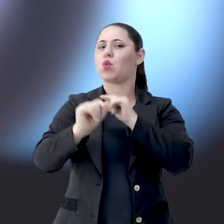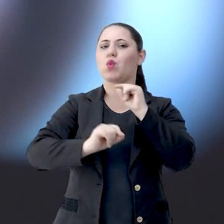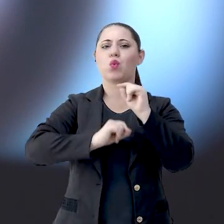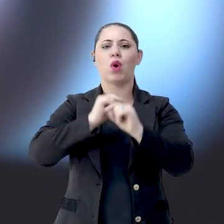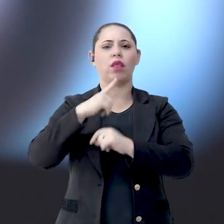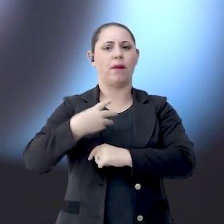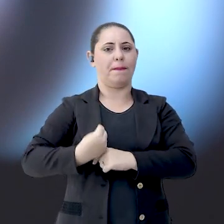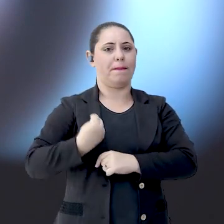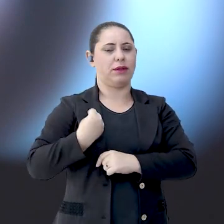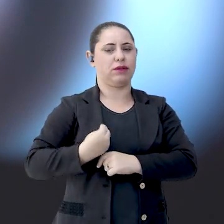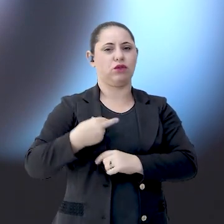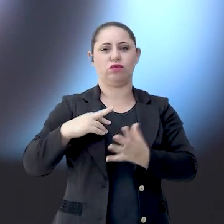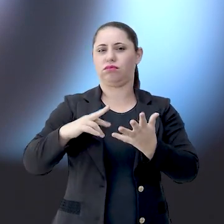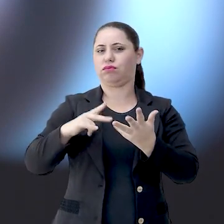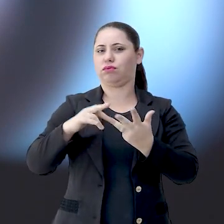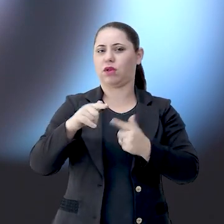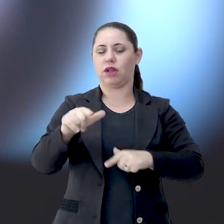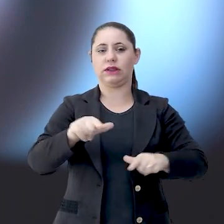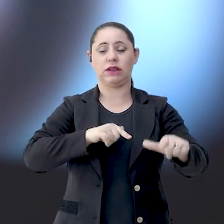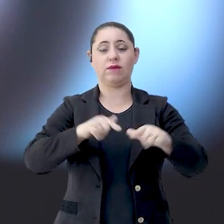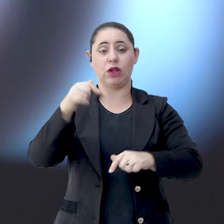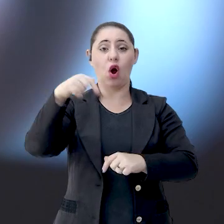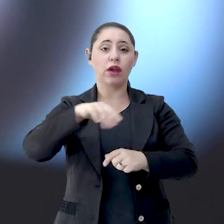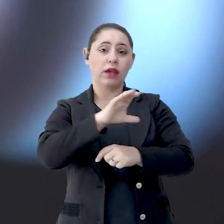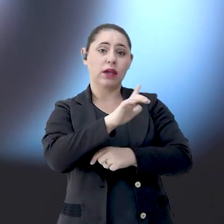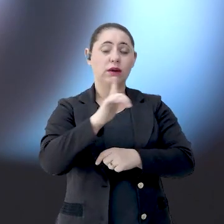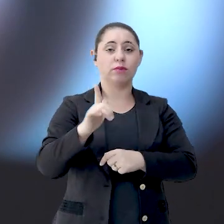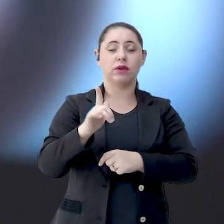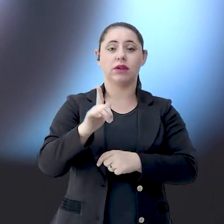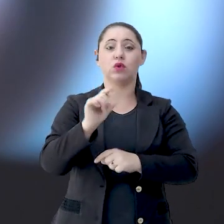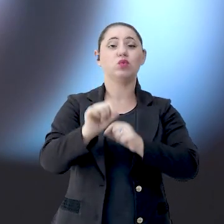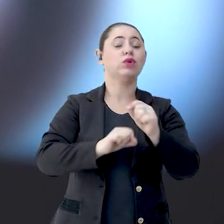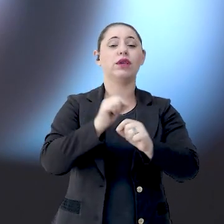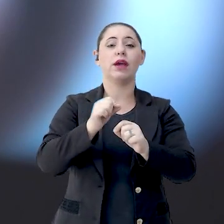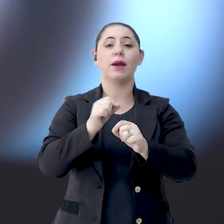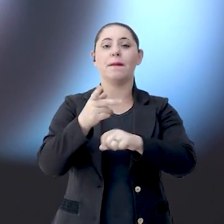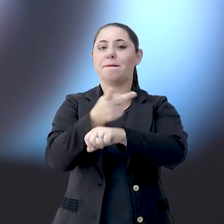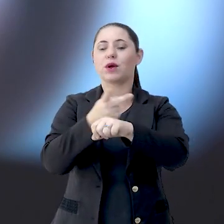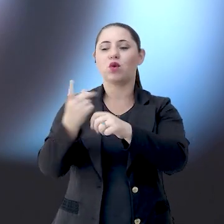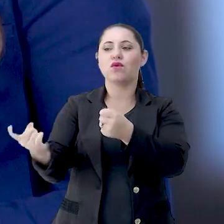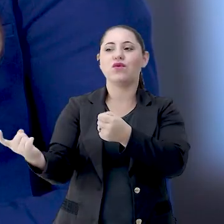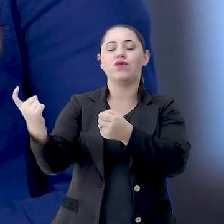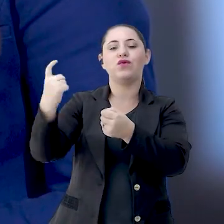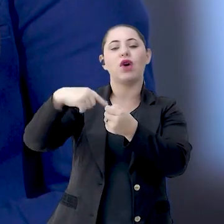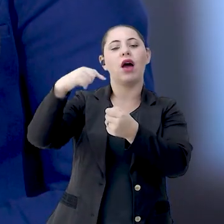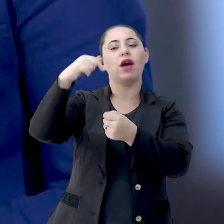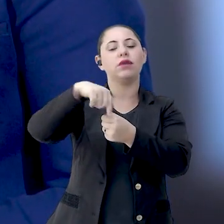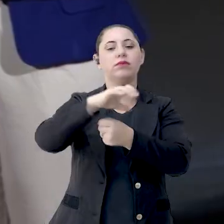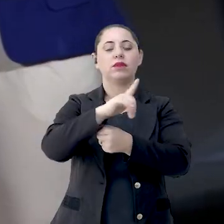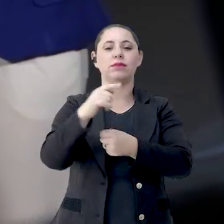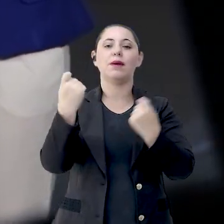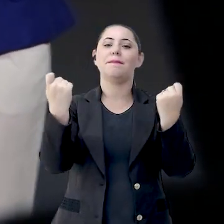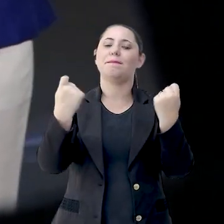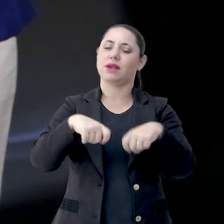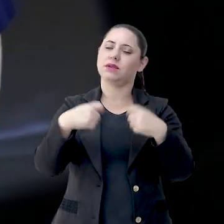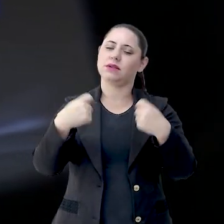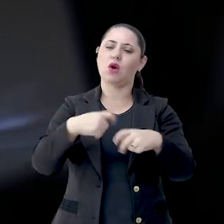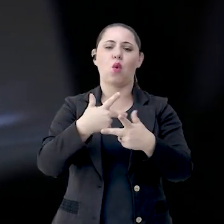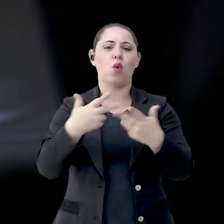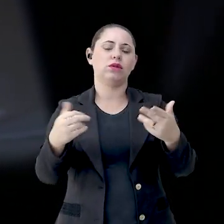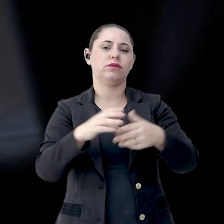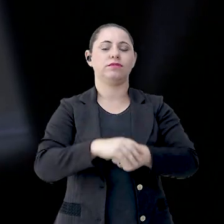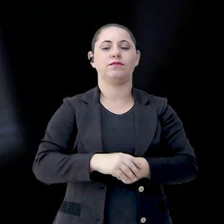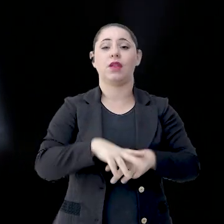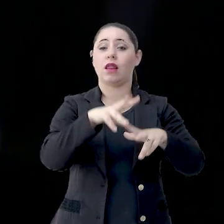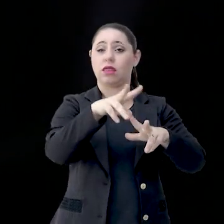destacam-se Nova Alvorada do Sul, Bandeirantes, Sidrolândia e Campo Grande. Esses 2 últimos